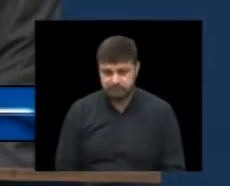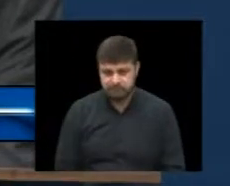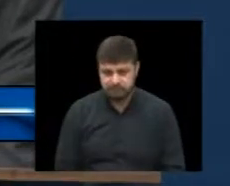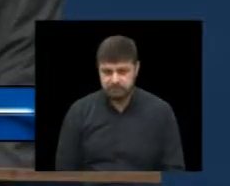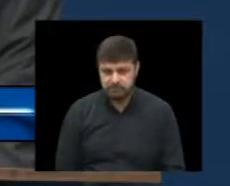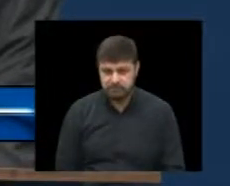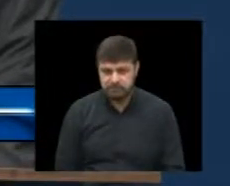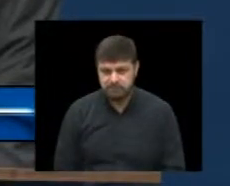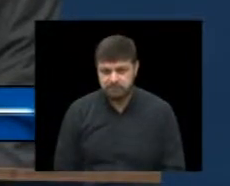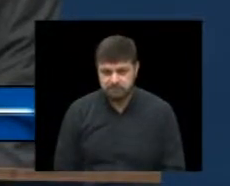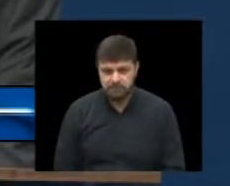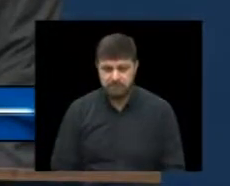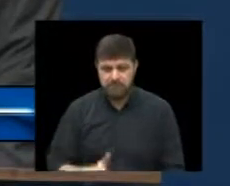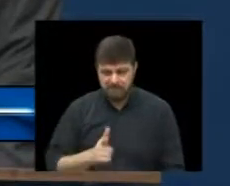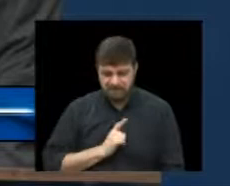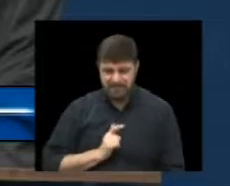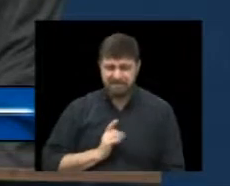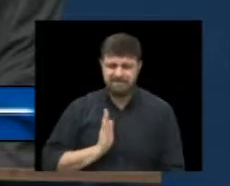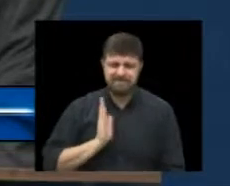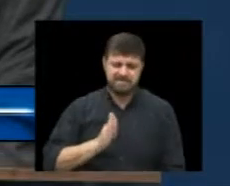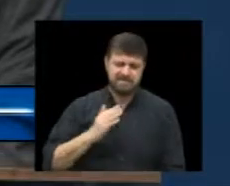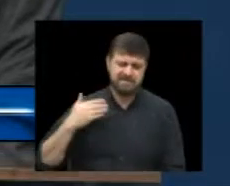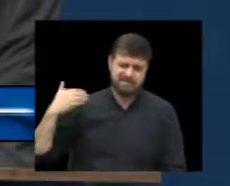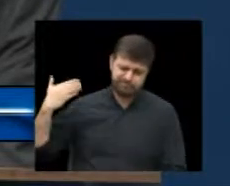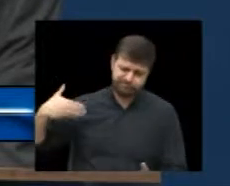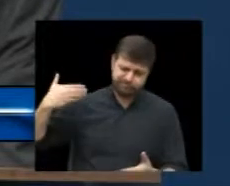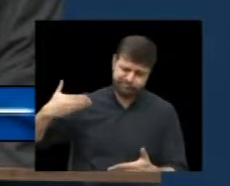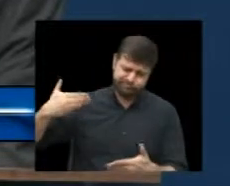É um périplo que já vem de longa data, essa